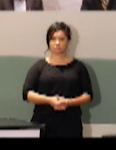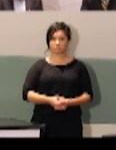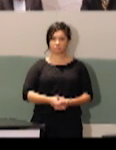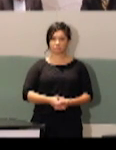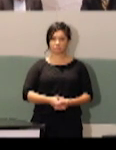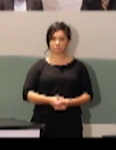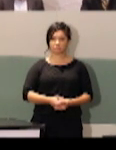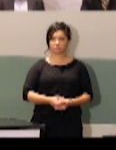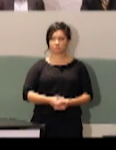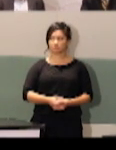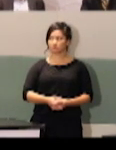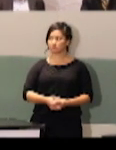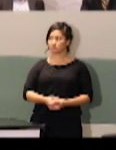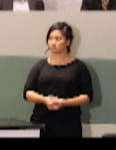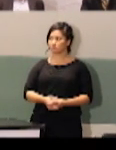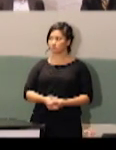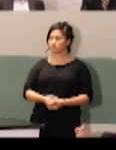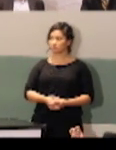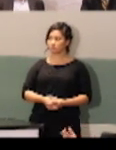Primeira foi do Rolenberg.